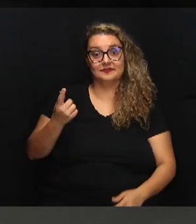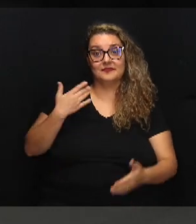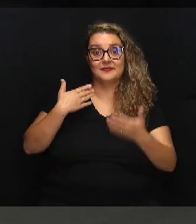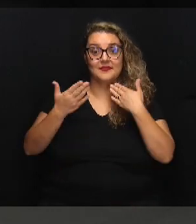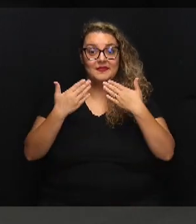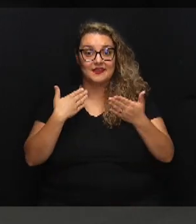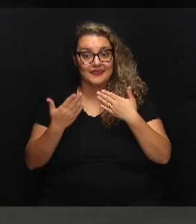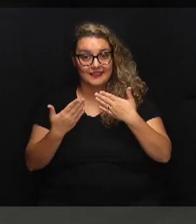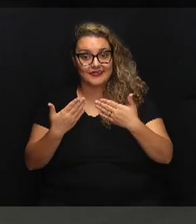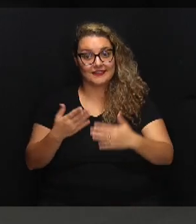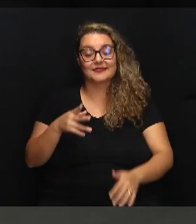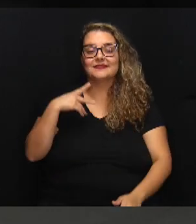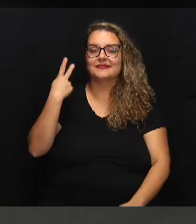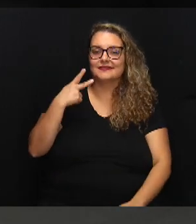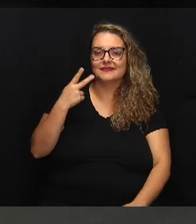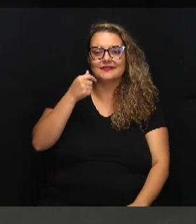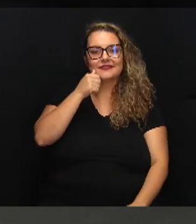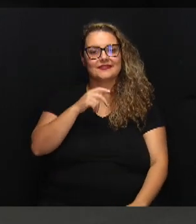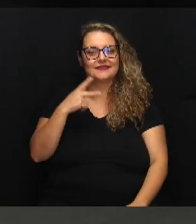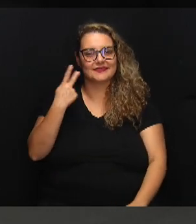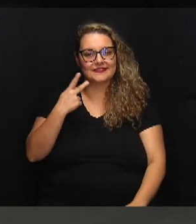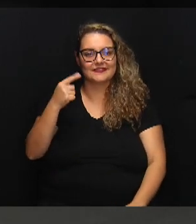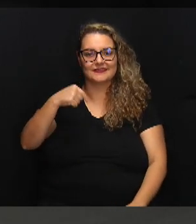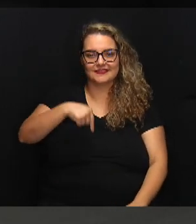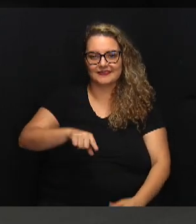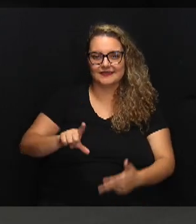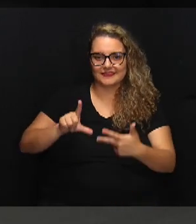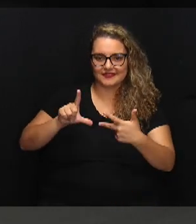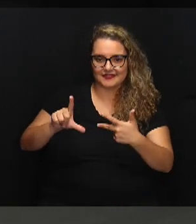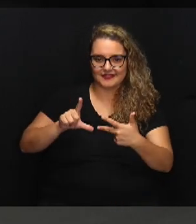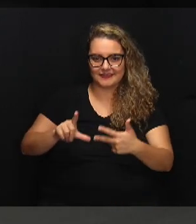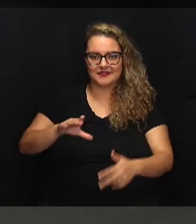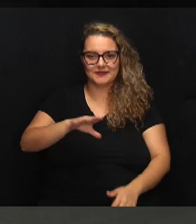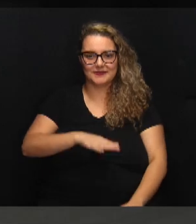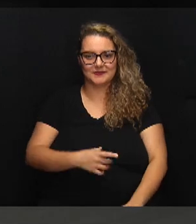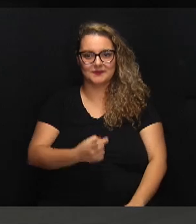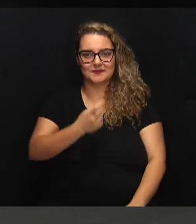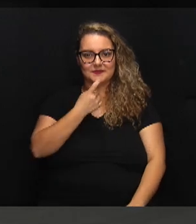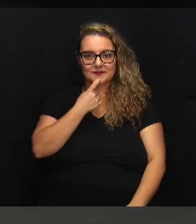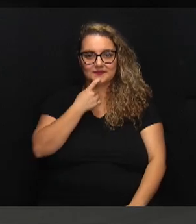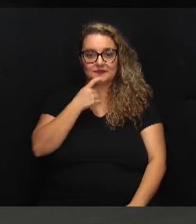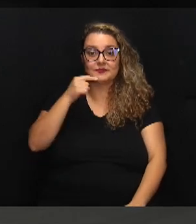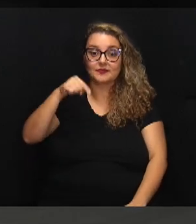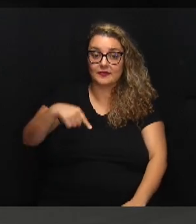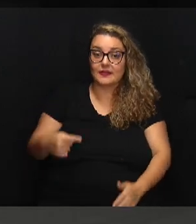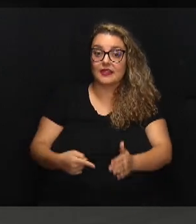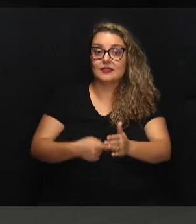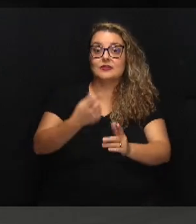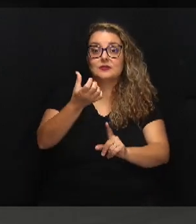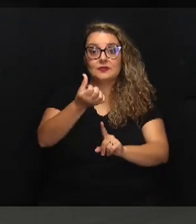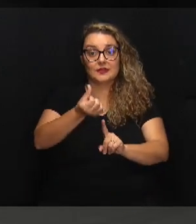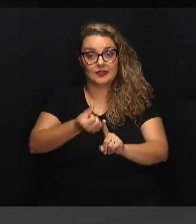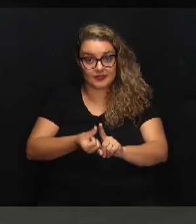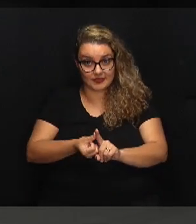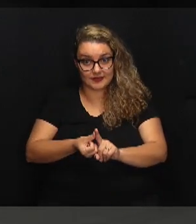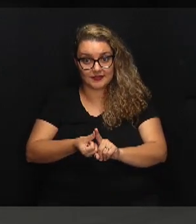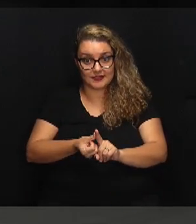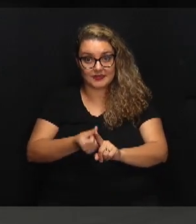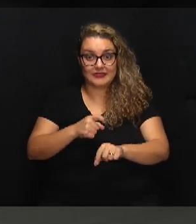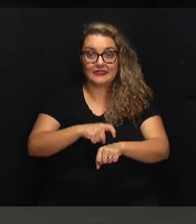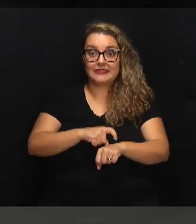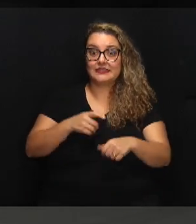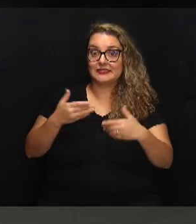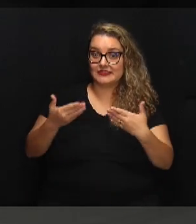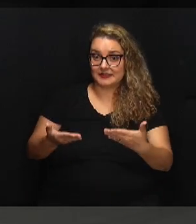bate-papo com um vereador ou vereadora aqui do Legislativo Campineiro. E neste primeiro semestre, nessa